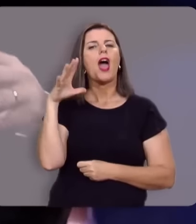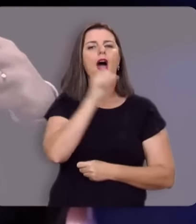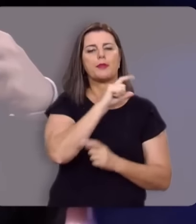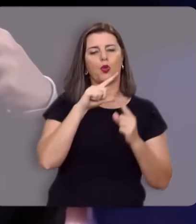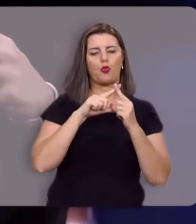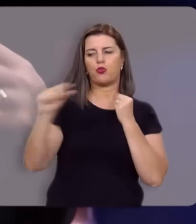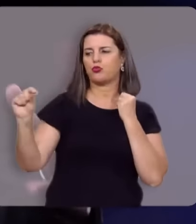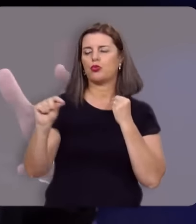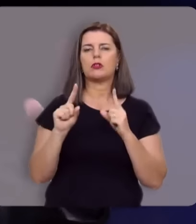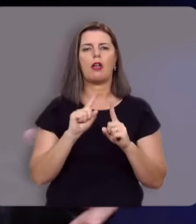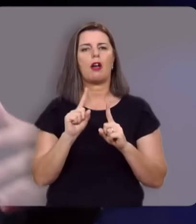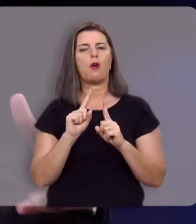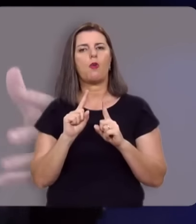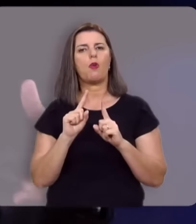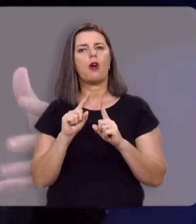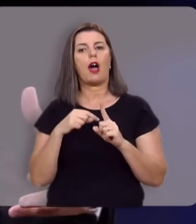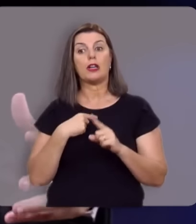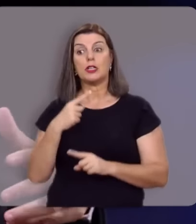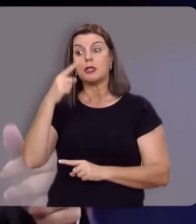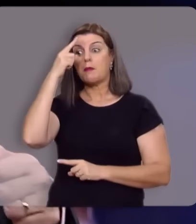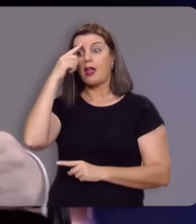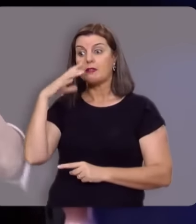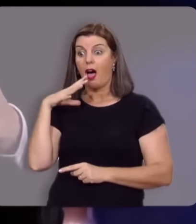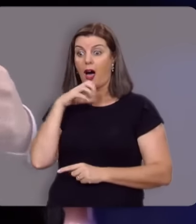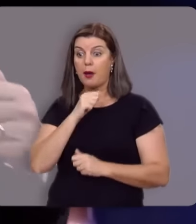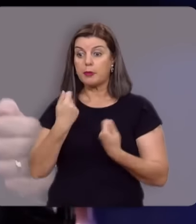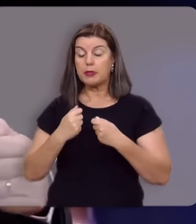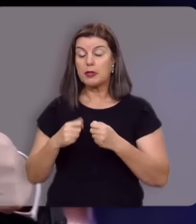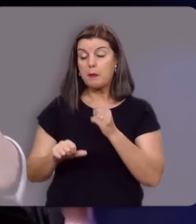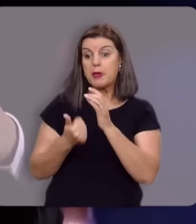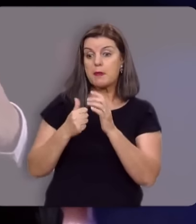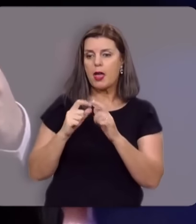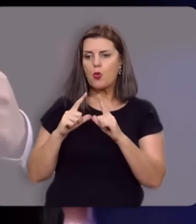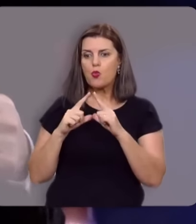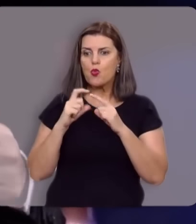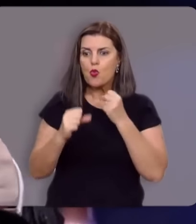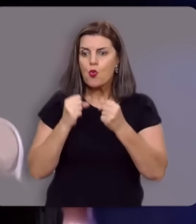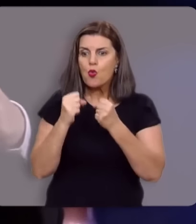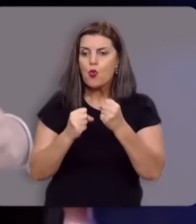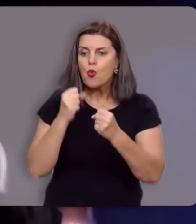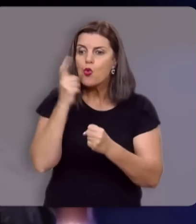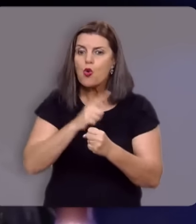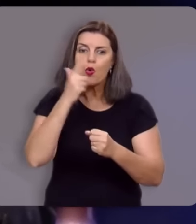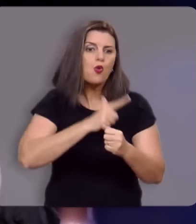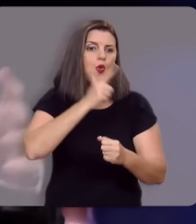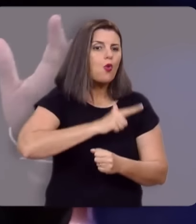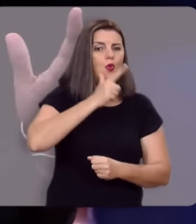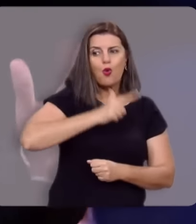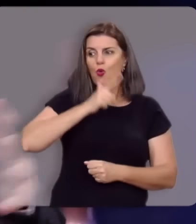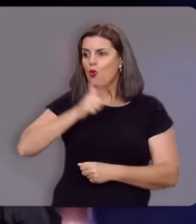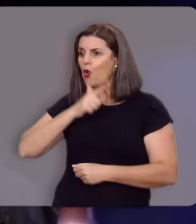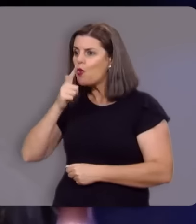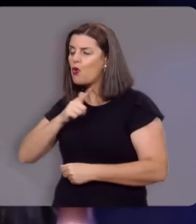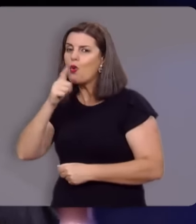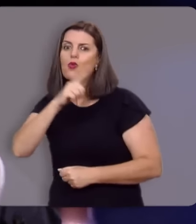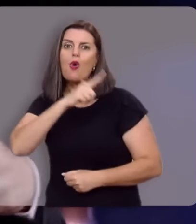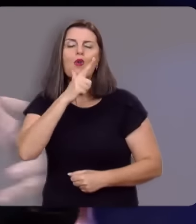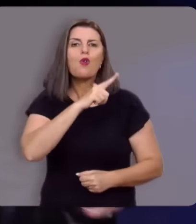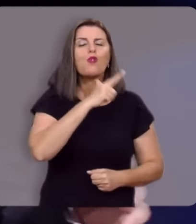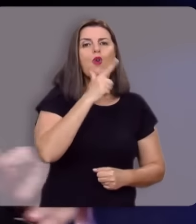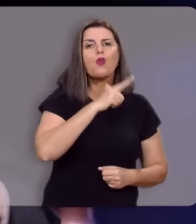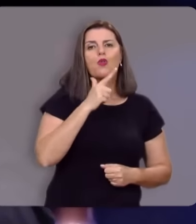obstinadamente, a gente se joga nos primeiros metros acreditando que a gente tem que conquistar tudo e